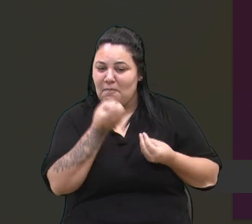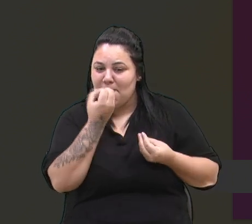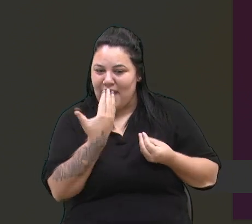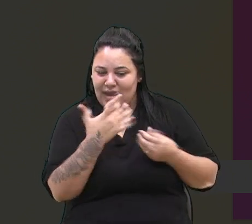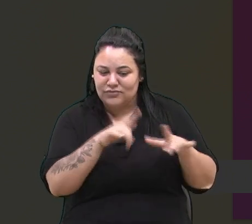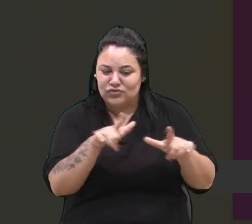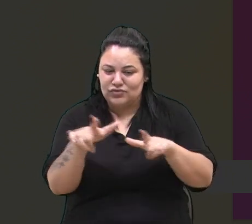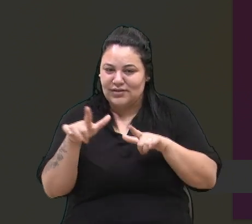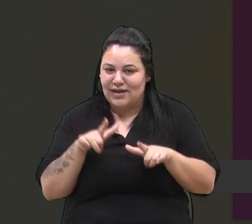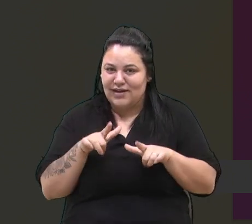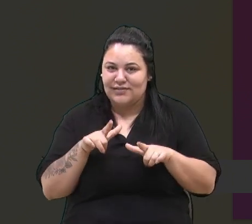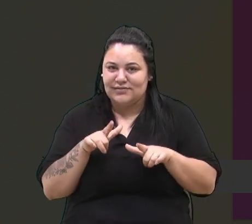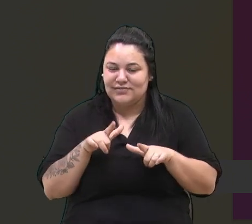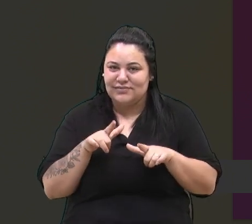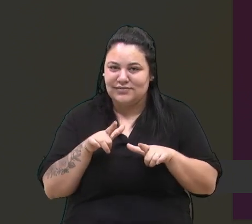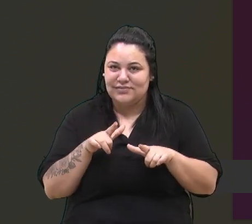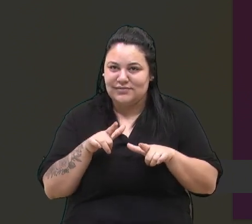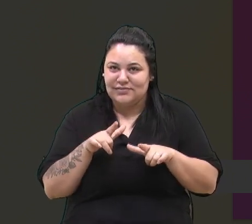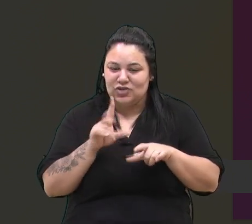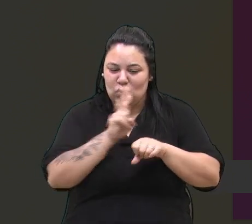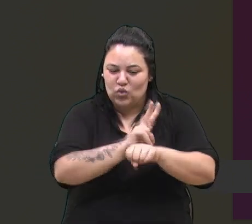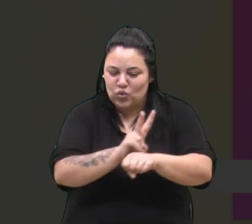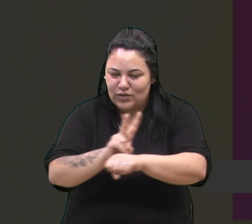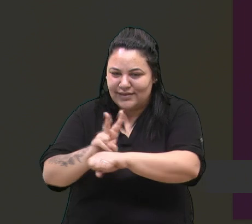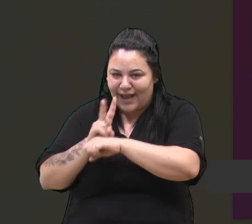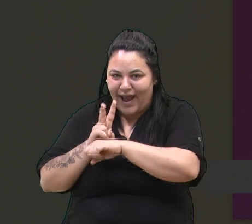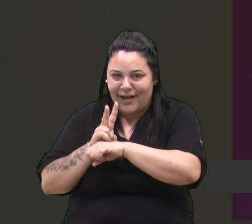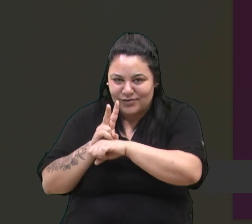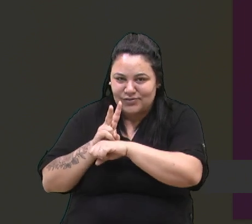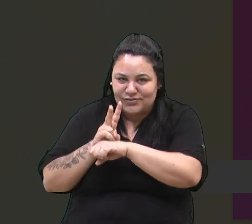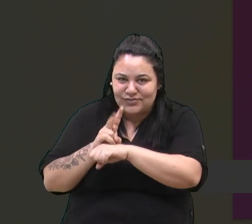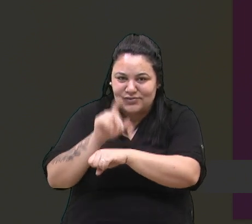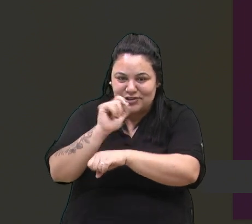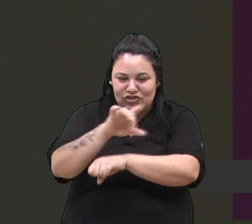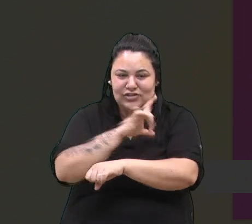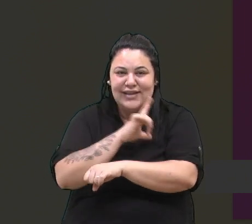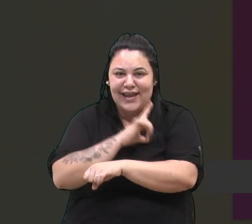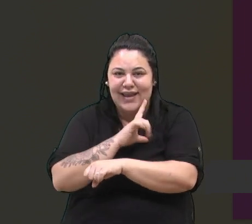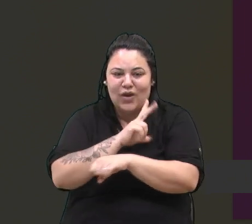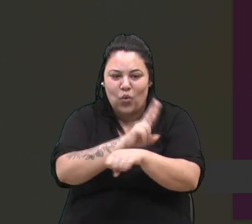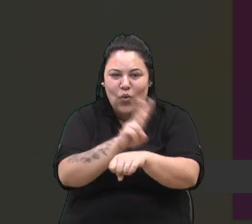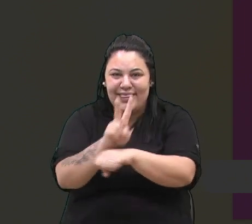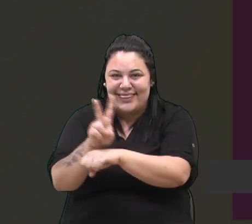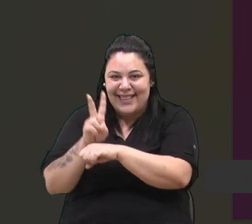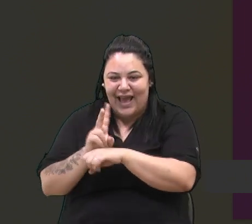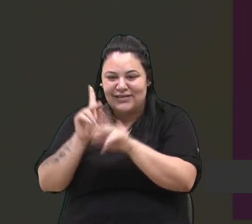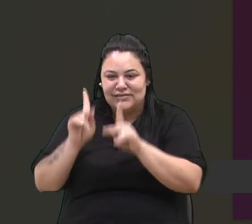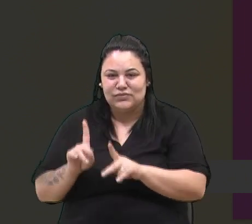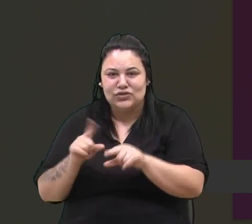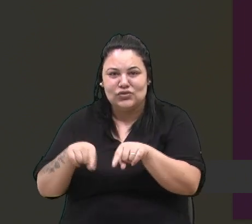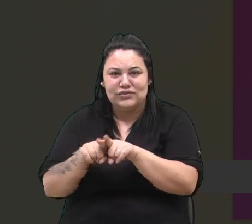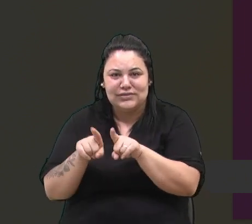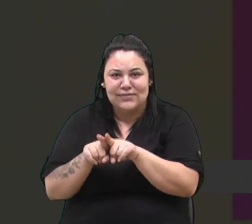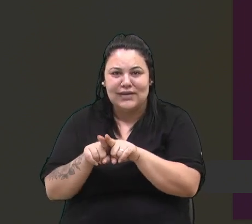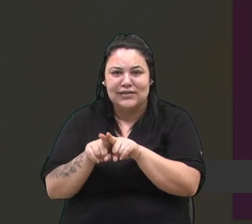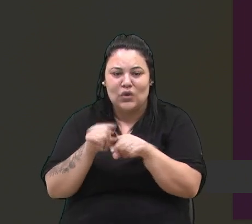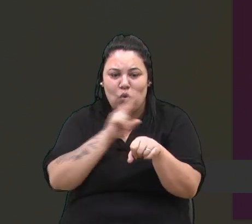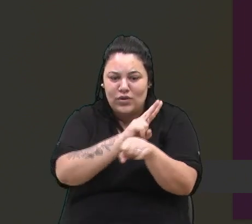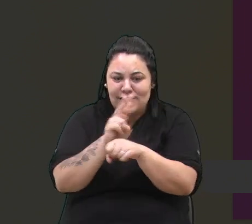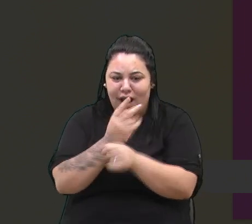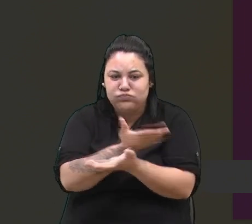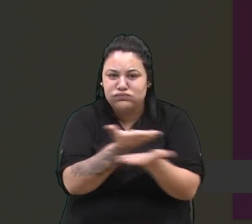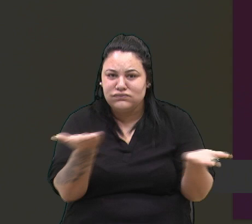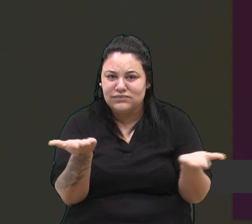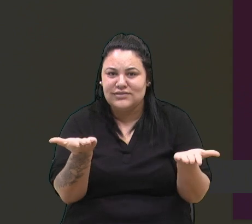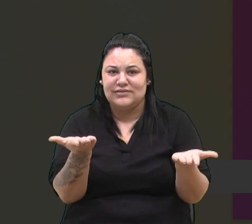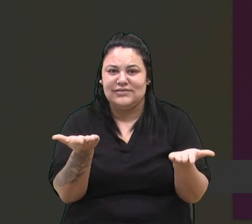a tendência da gente cuidar do que a gente tem, cuidar das pessoas, cuidar dos espaços,